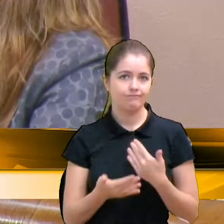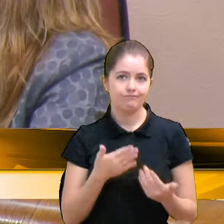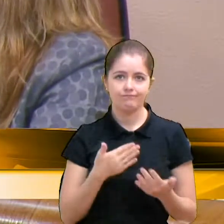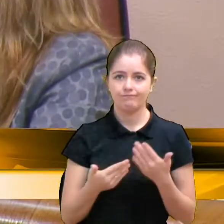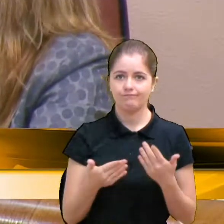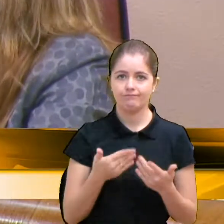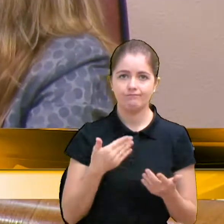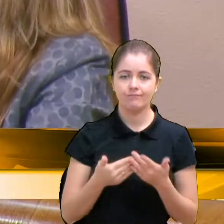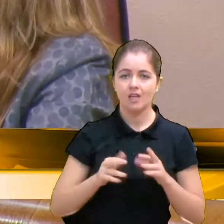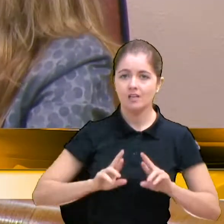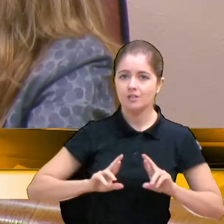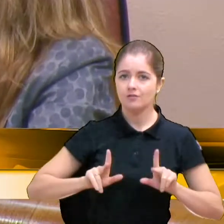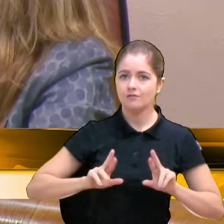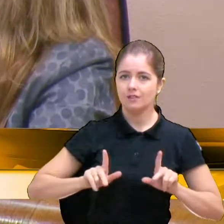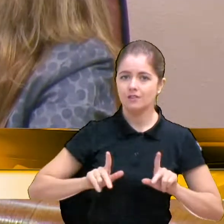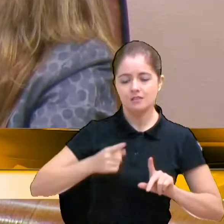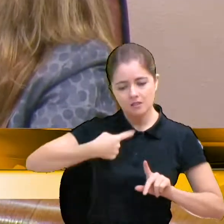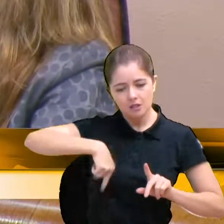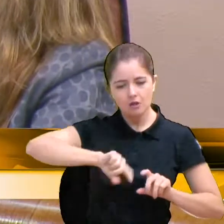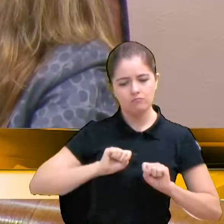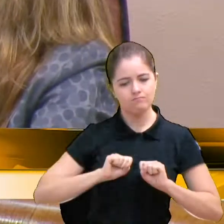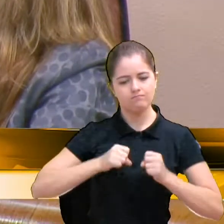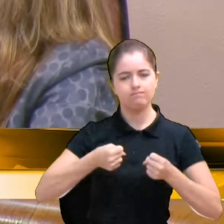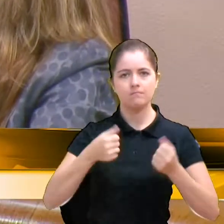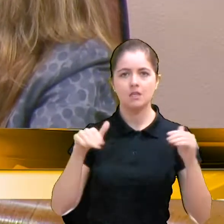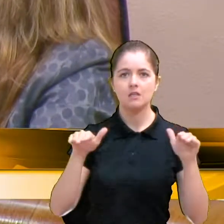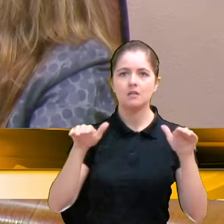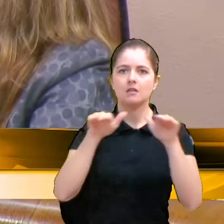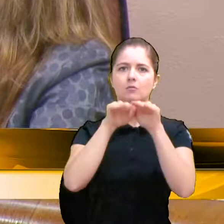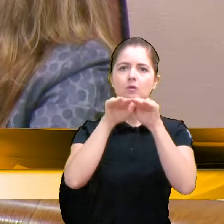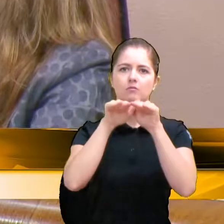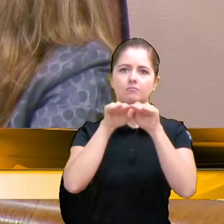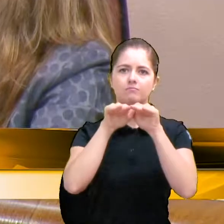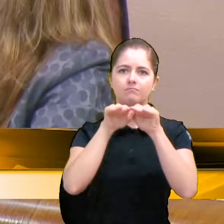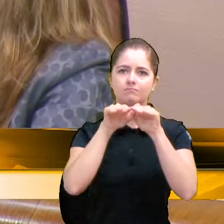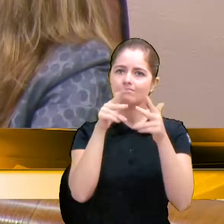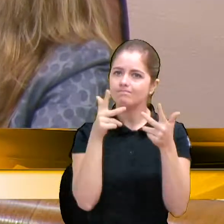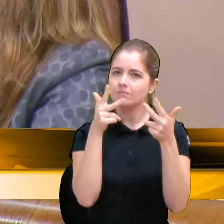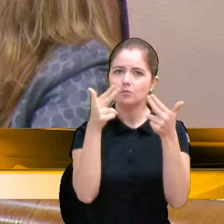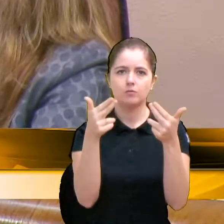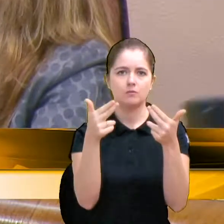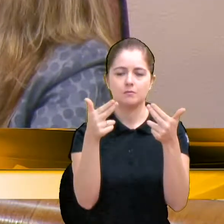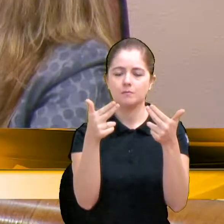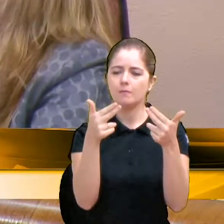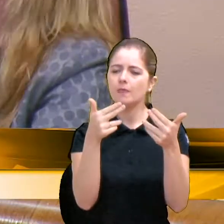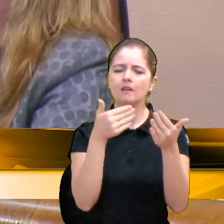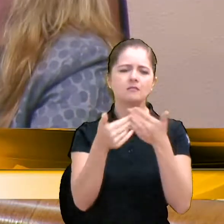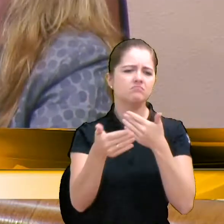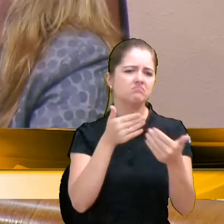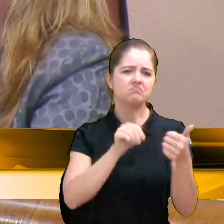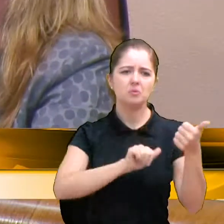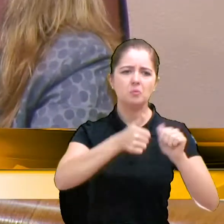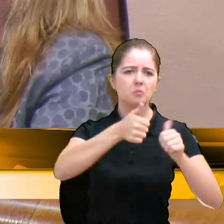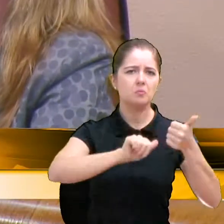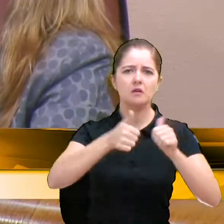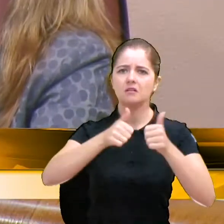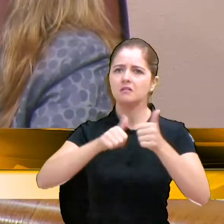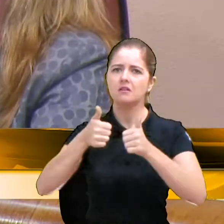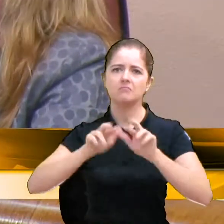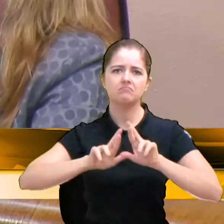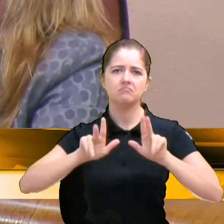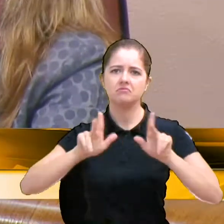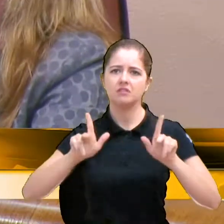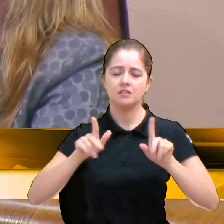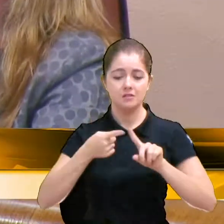gente defende é a igualdade pelas qualidades diferentes que temos, né? A gente está vendo um mundo